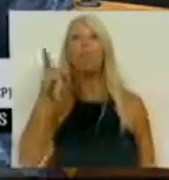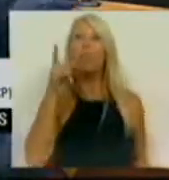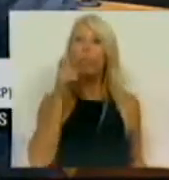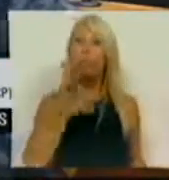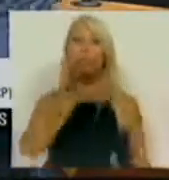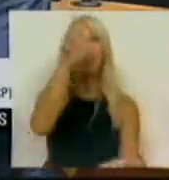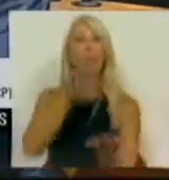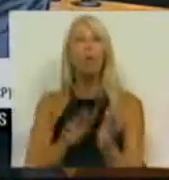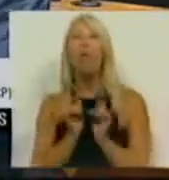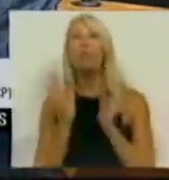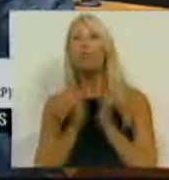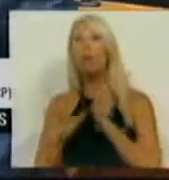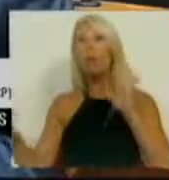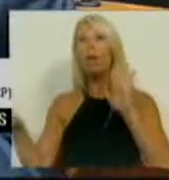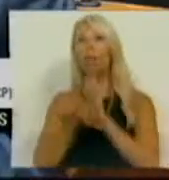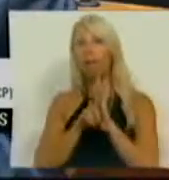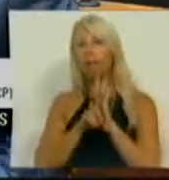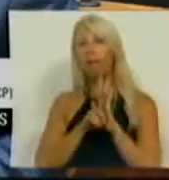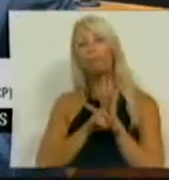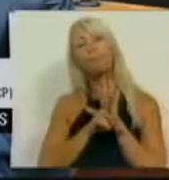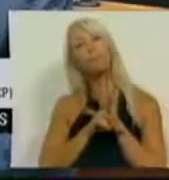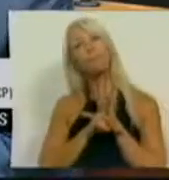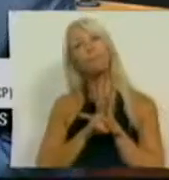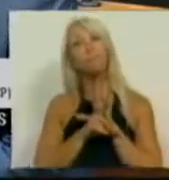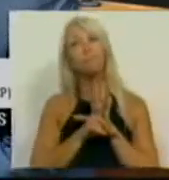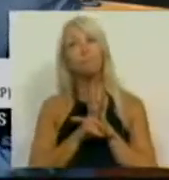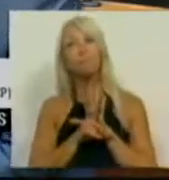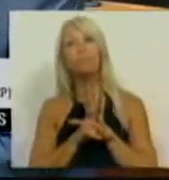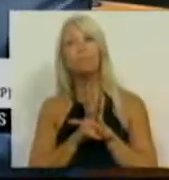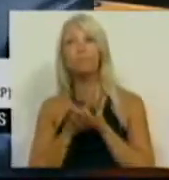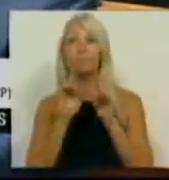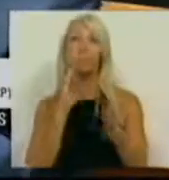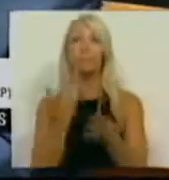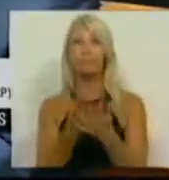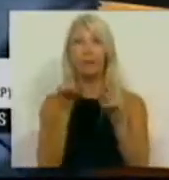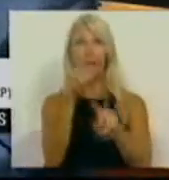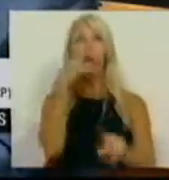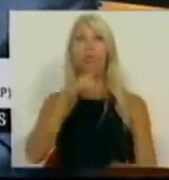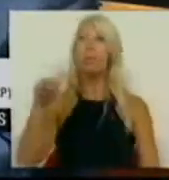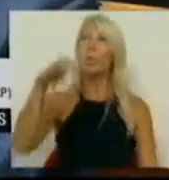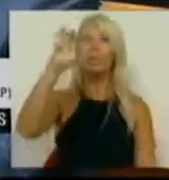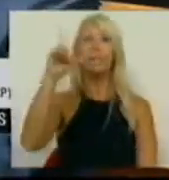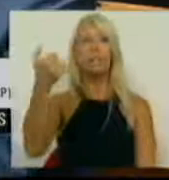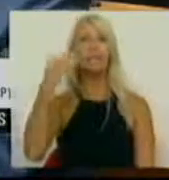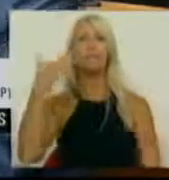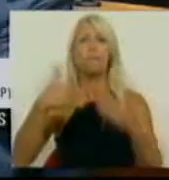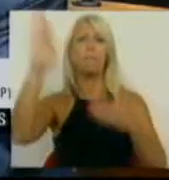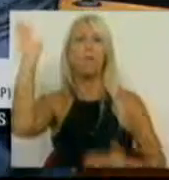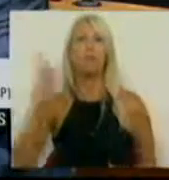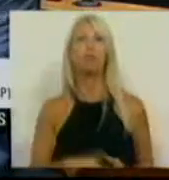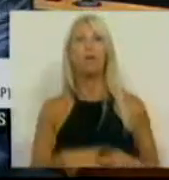de promulgar toda a legislação que fizesse com que aquelas pessoas que têm mais de 65 anos, que têm mais